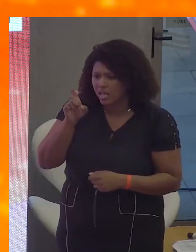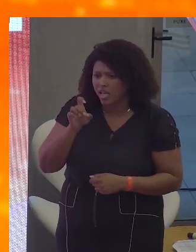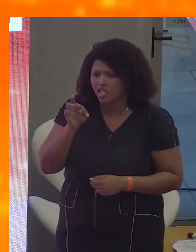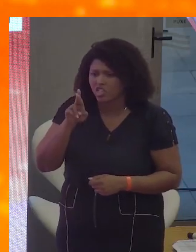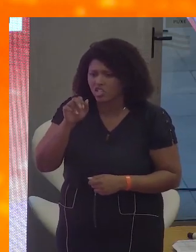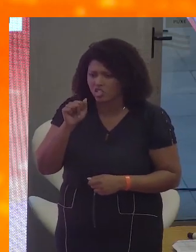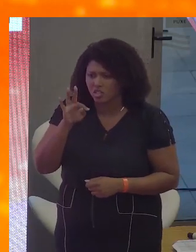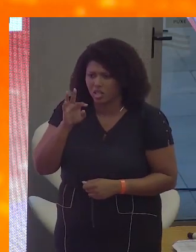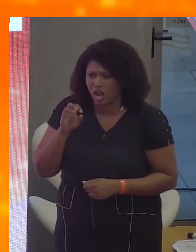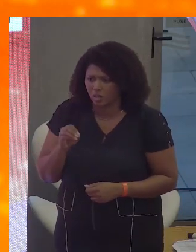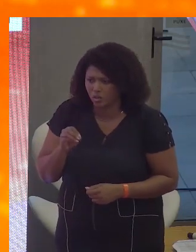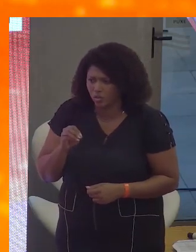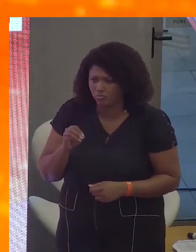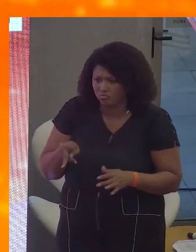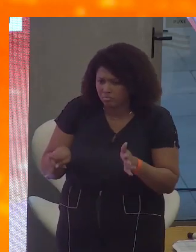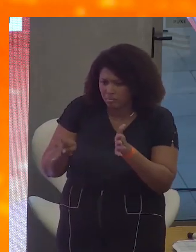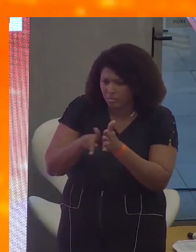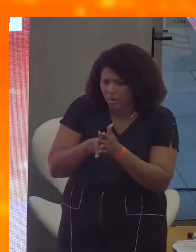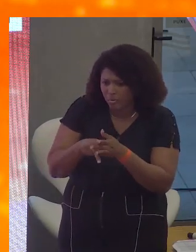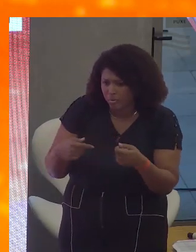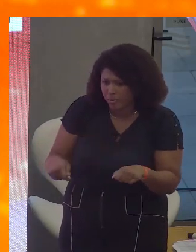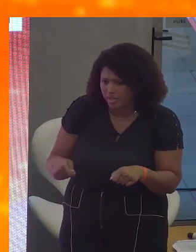padronizado nessa padronização?